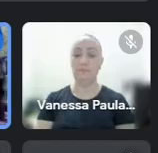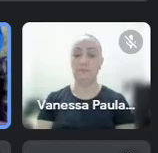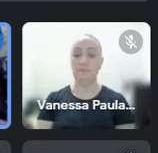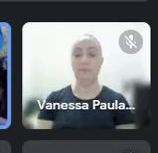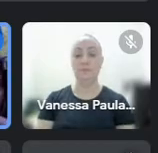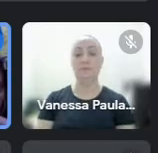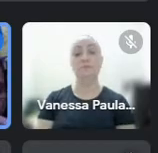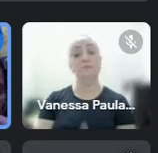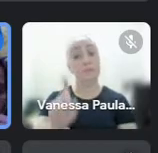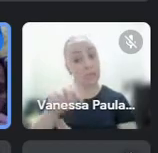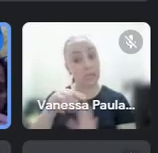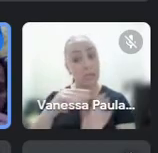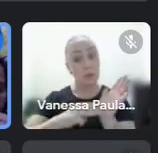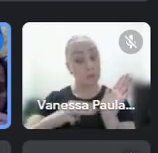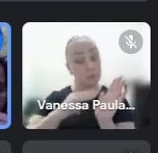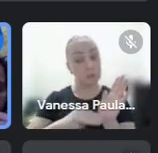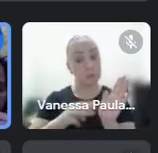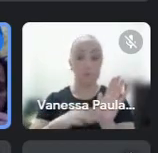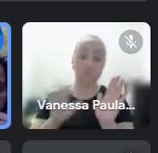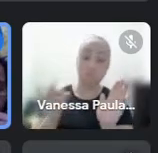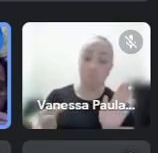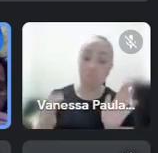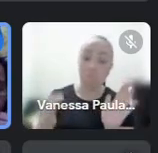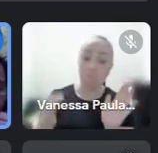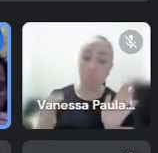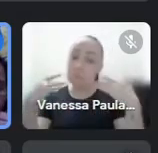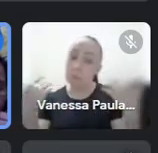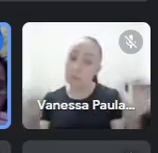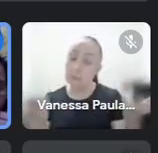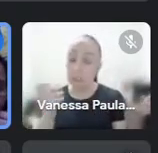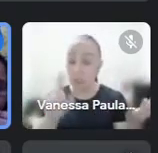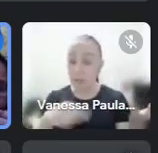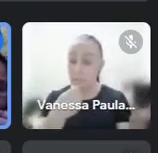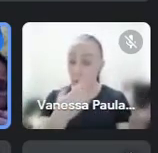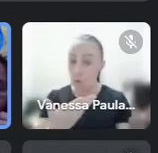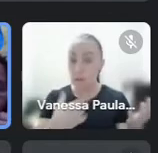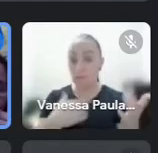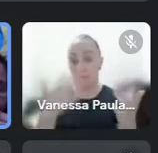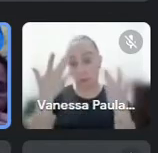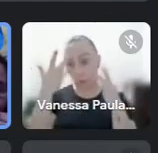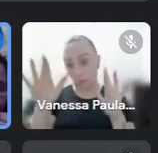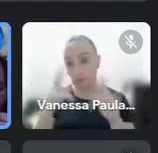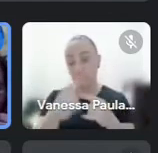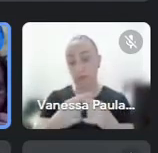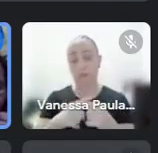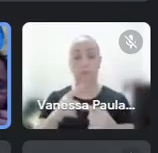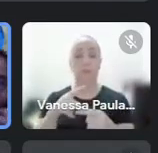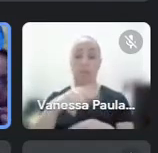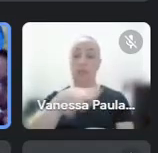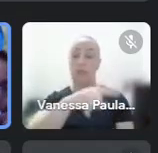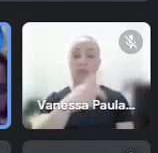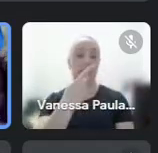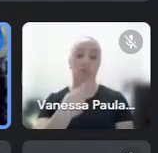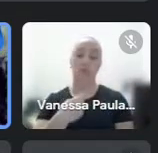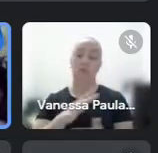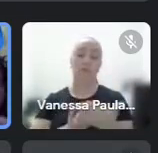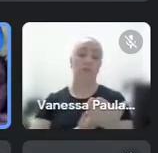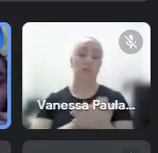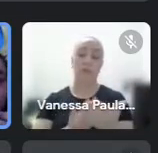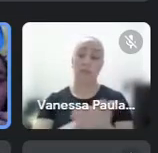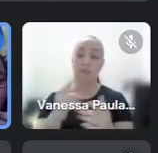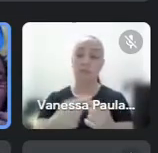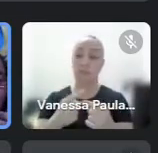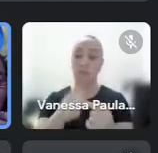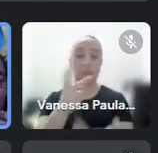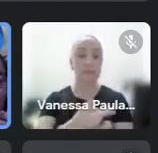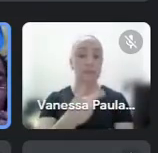É uma metodologia dele? Não sei se é a metodologia do processo, porque eles não falam, né? É uma coisa muito fechada